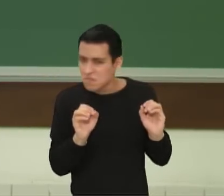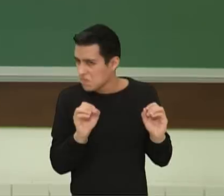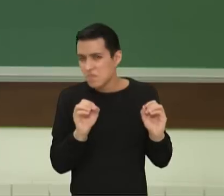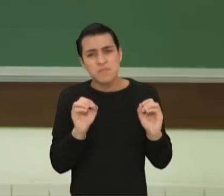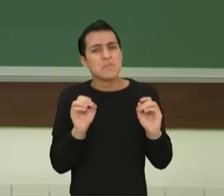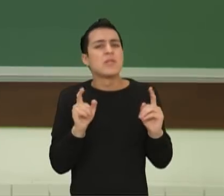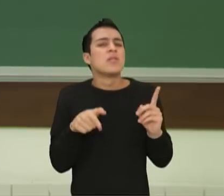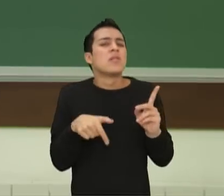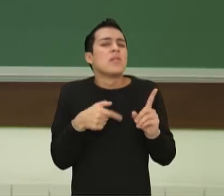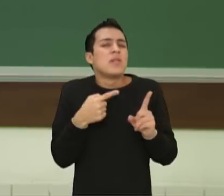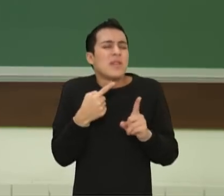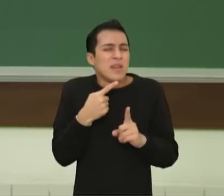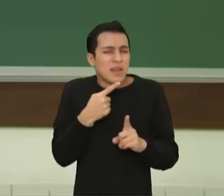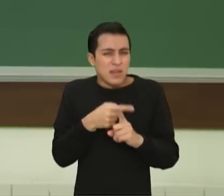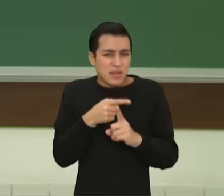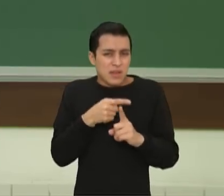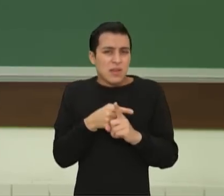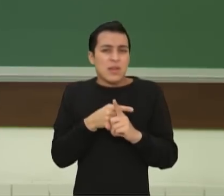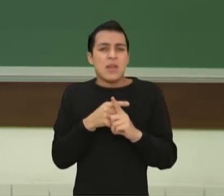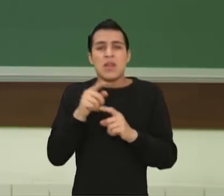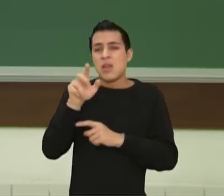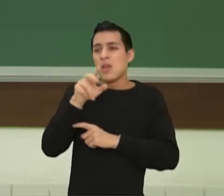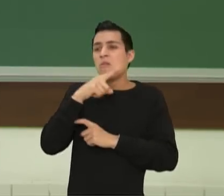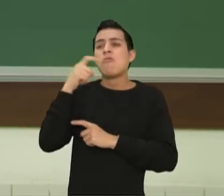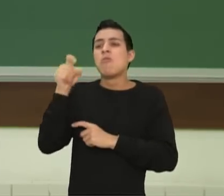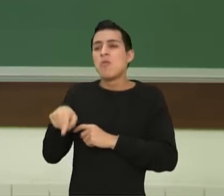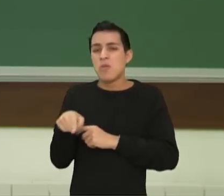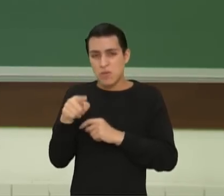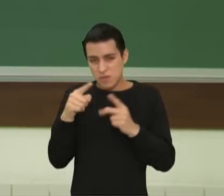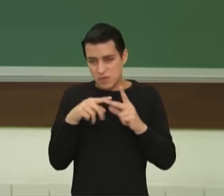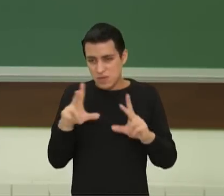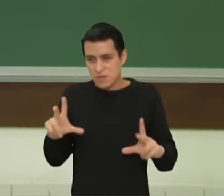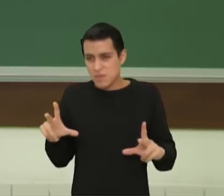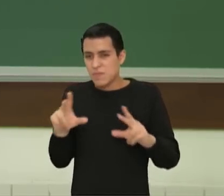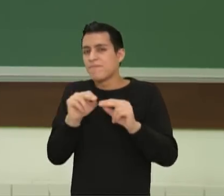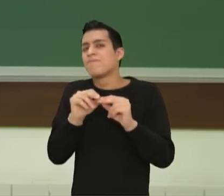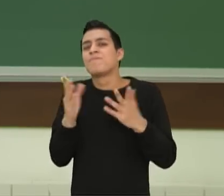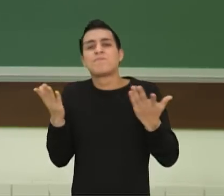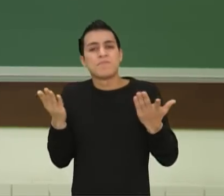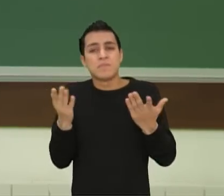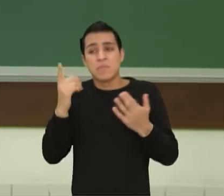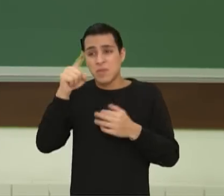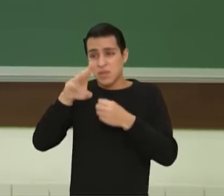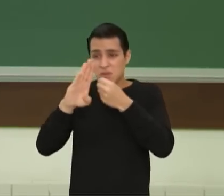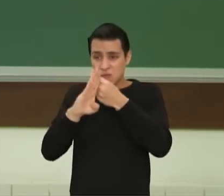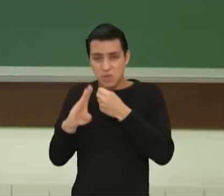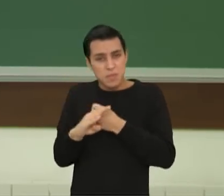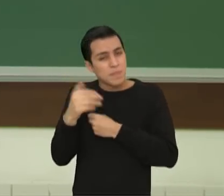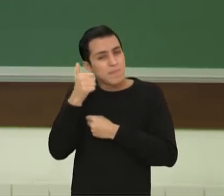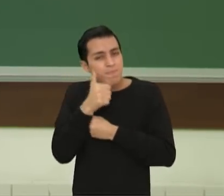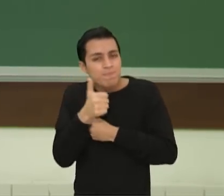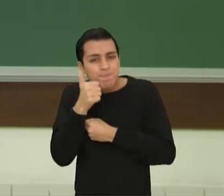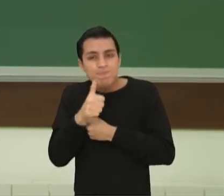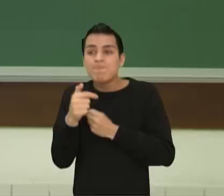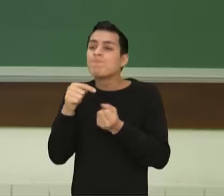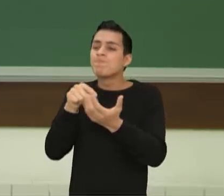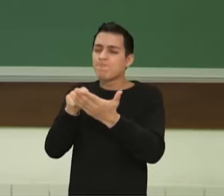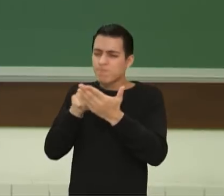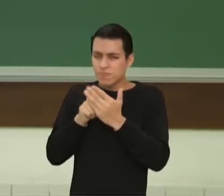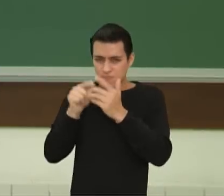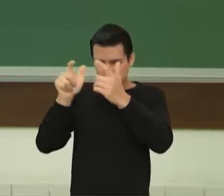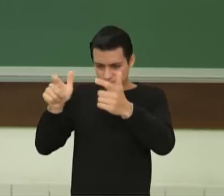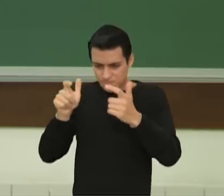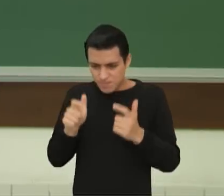há ocorrência, certo? Rússia e Paris são substantivos femininos, indicativos